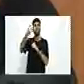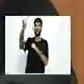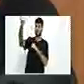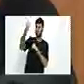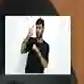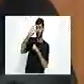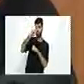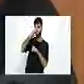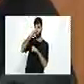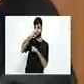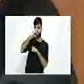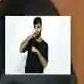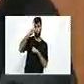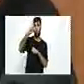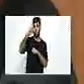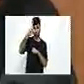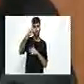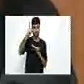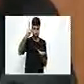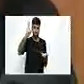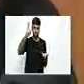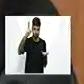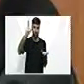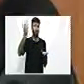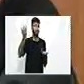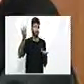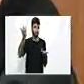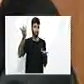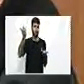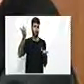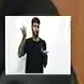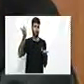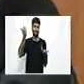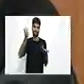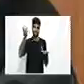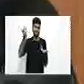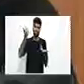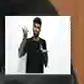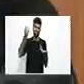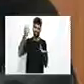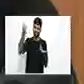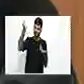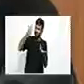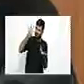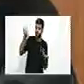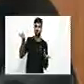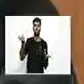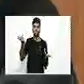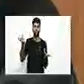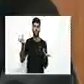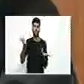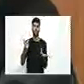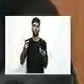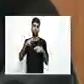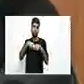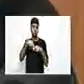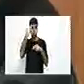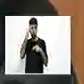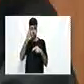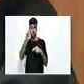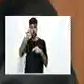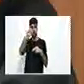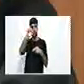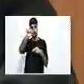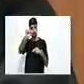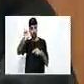trabalhador né que fica eh ali exposto ao sol o tempo todo né não sei se o saai